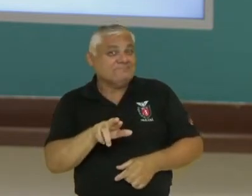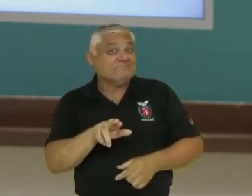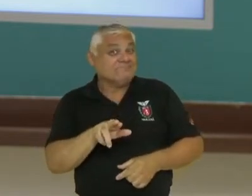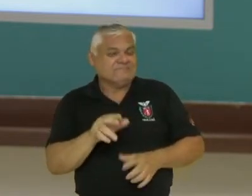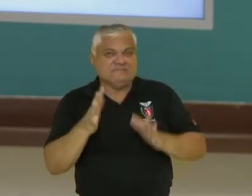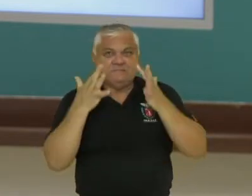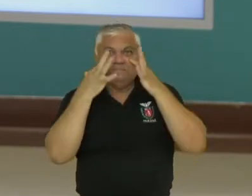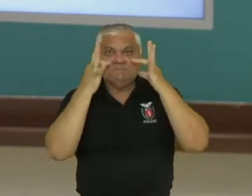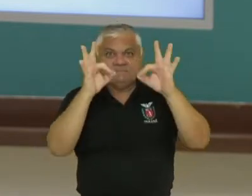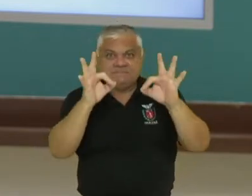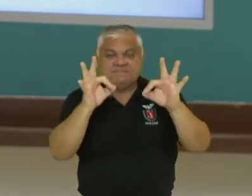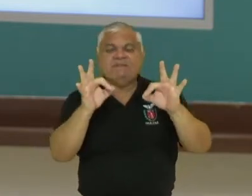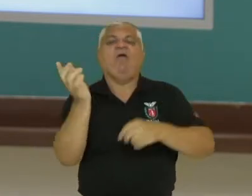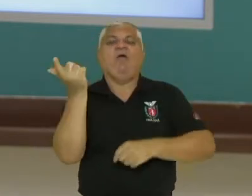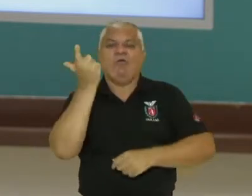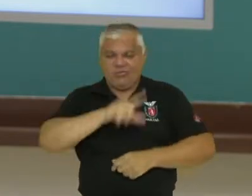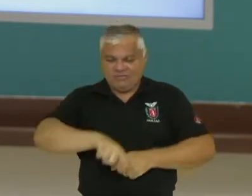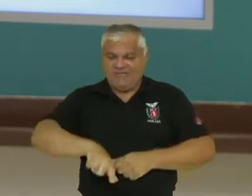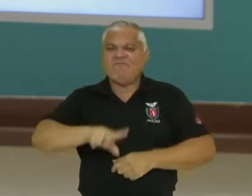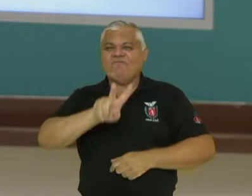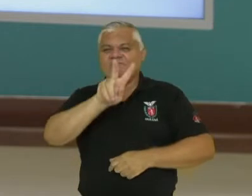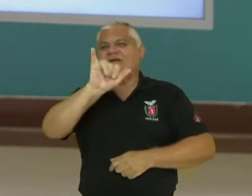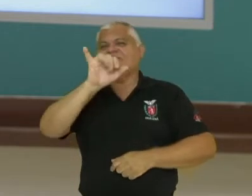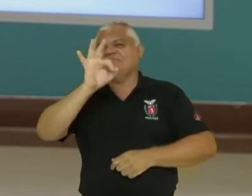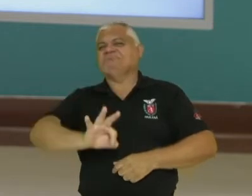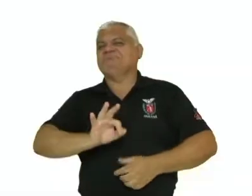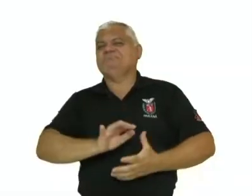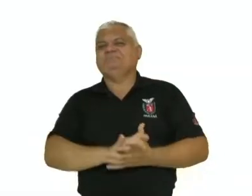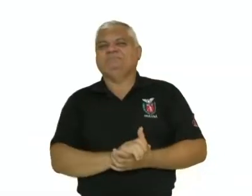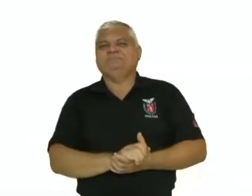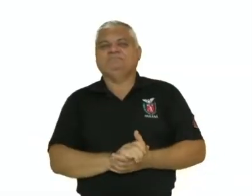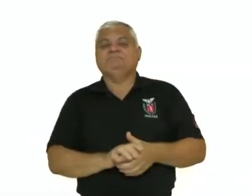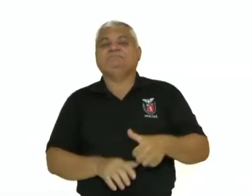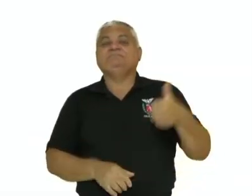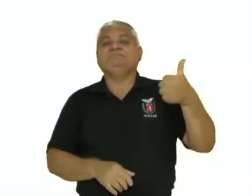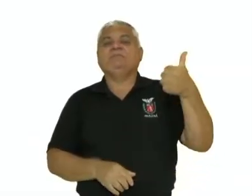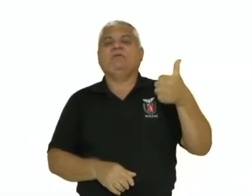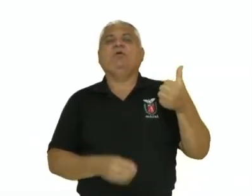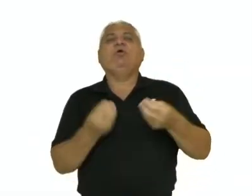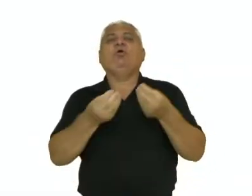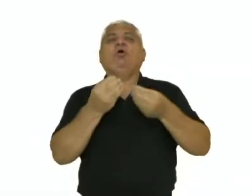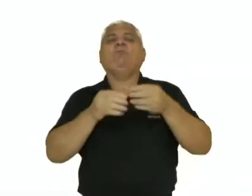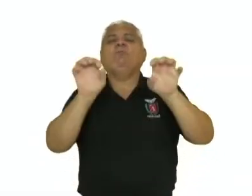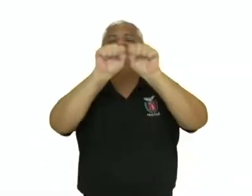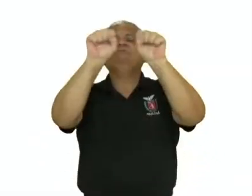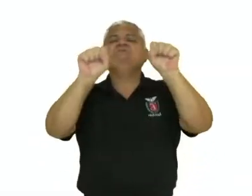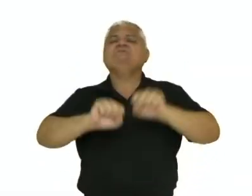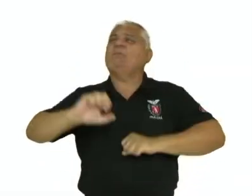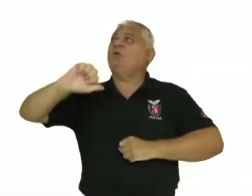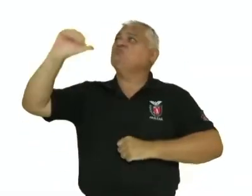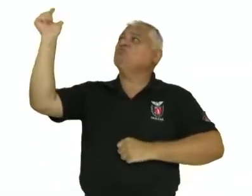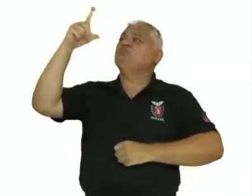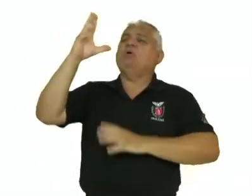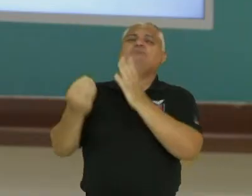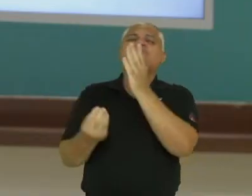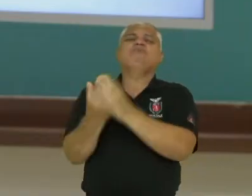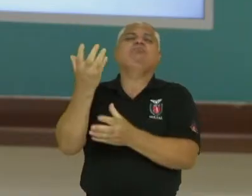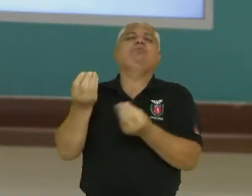prestou atenção e vai acertar facilmente. Número 1. Como a formação do Sistema Solar teve